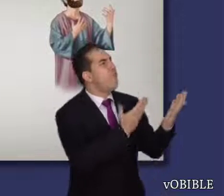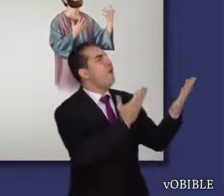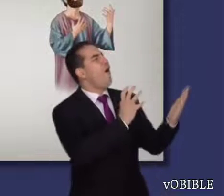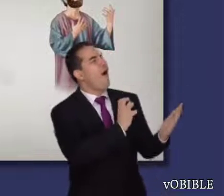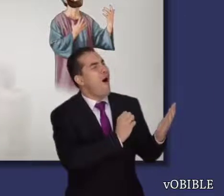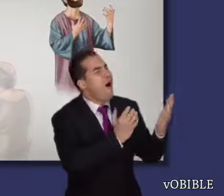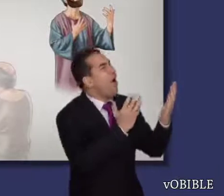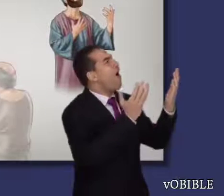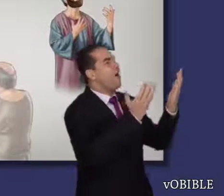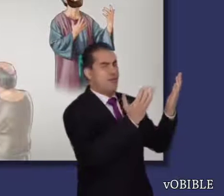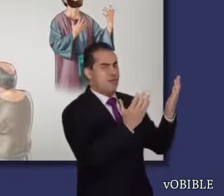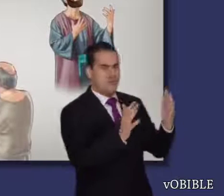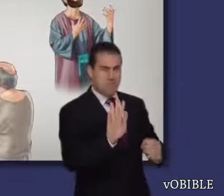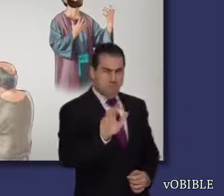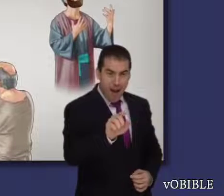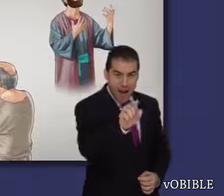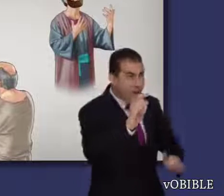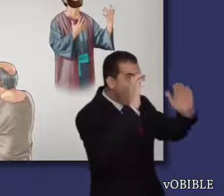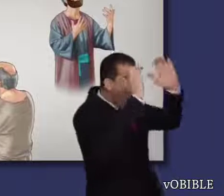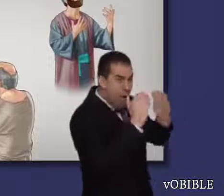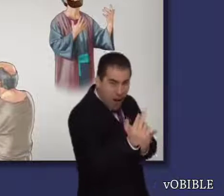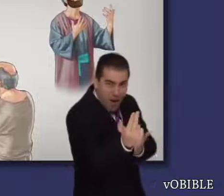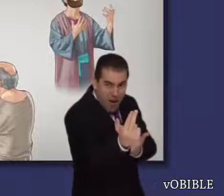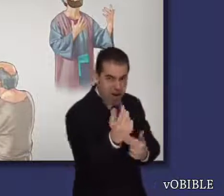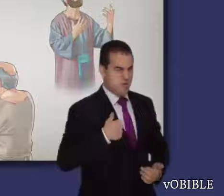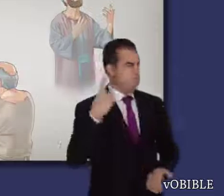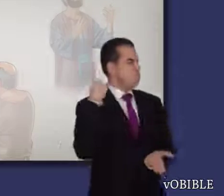a Deus se não amamos nossos irmãos.